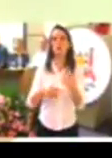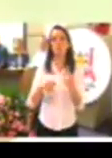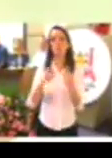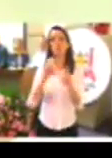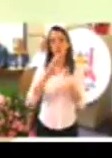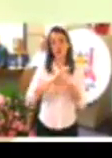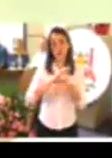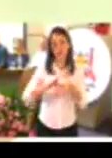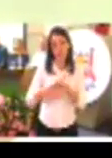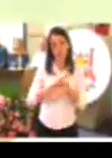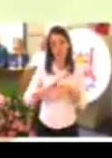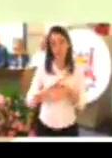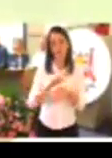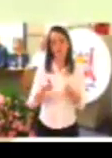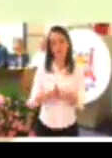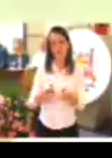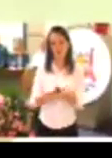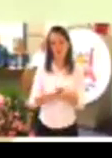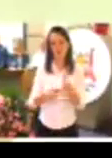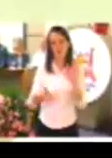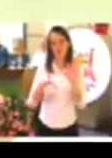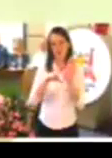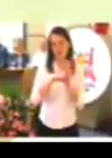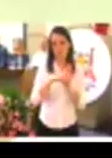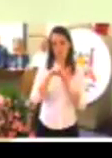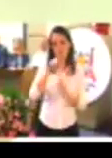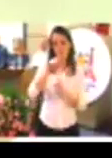da Constituição, promulgada em